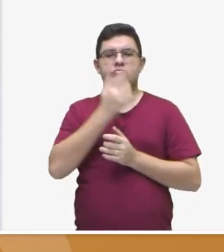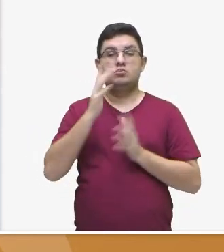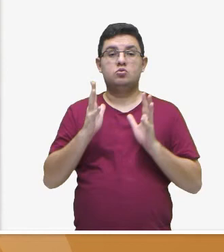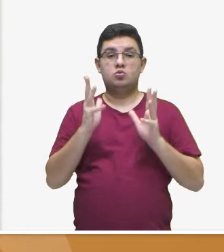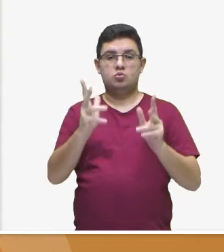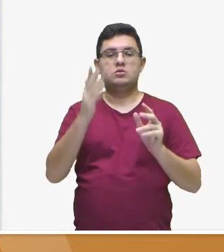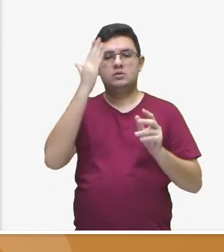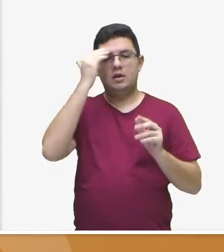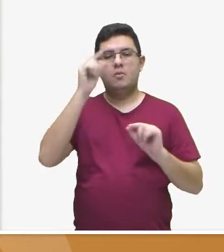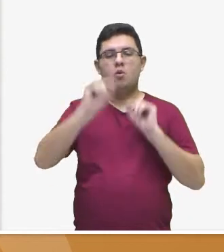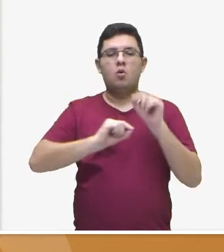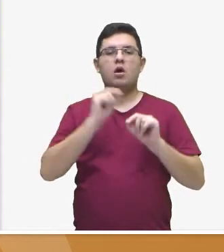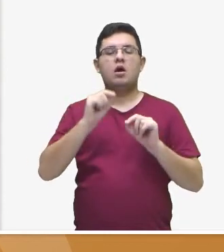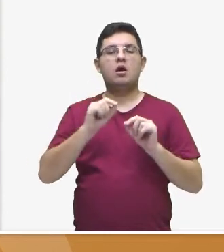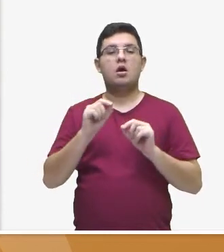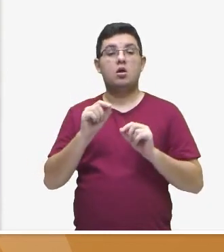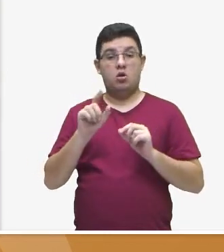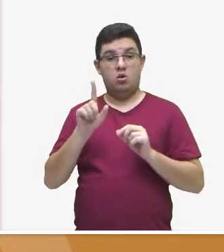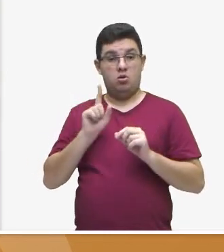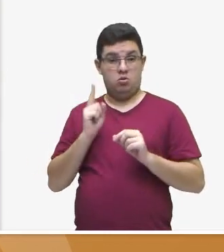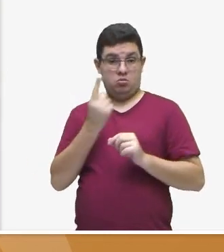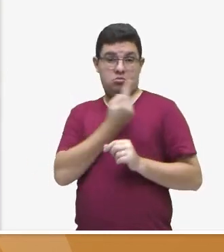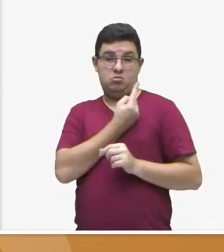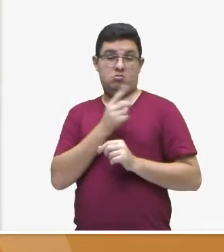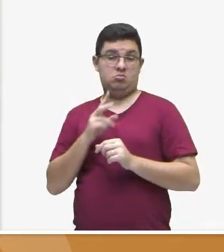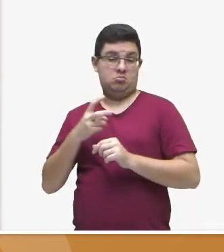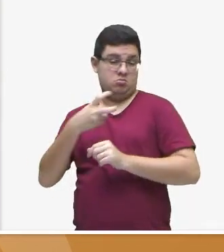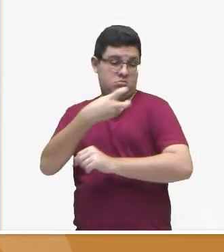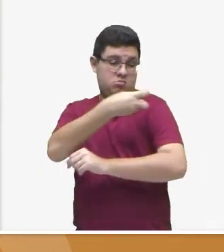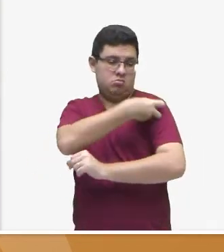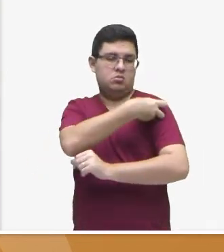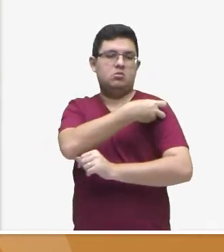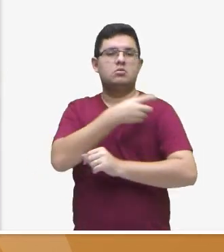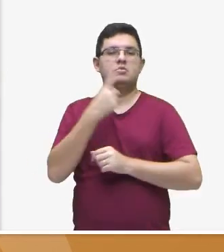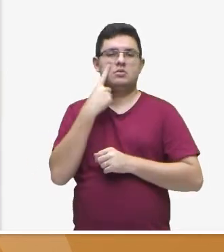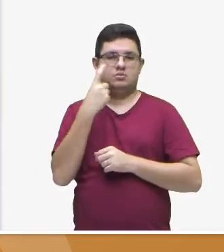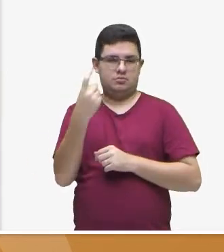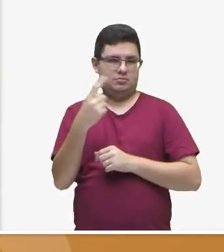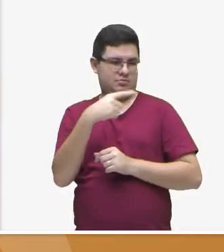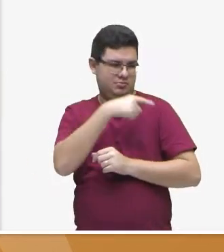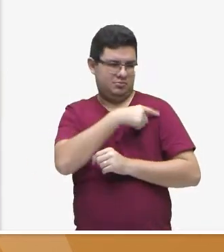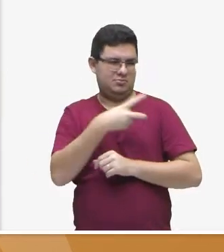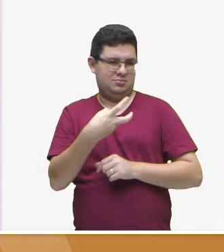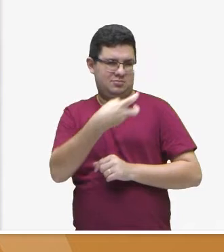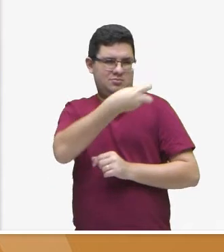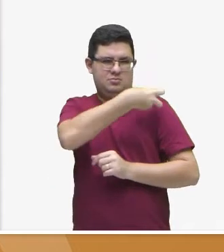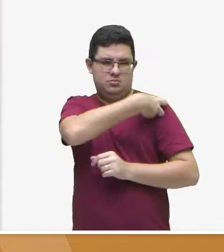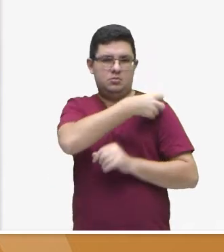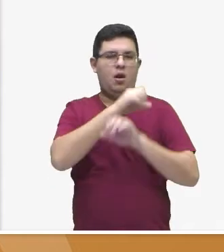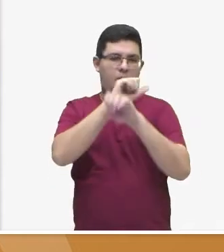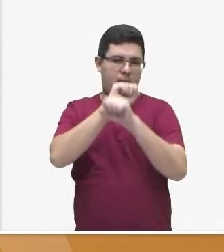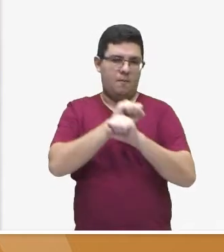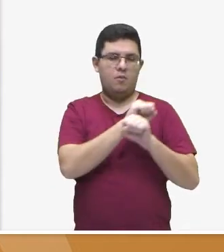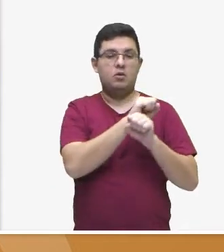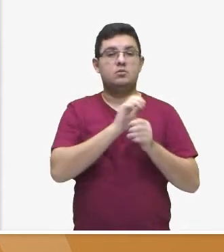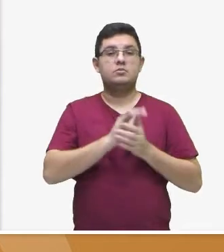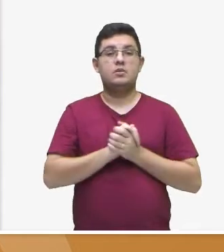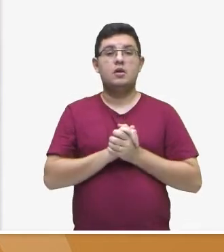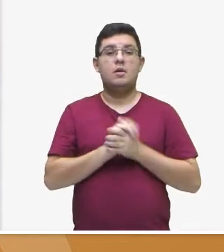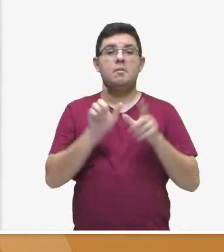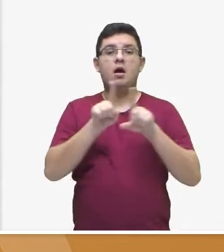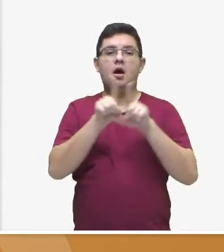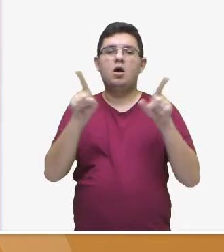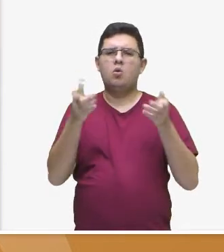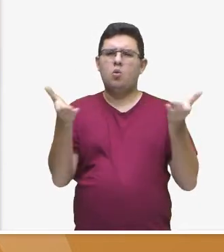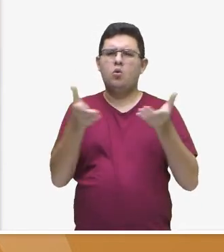isso? Interessante chamar a atenção aqui para a questão da vacina, né? Só fazendo um parênteses aqui. Infelizmente, tem